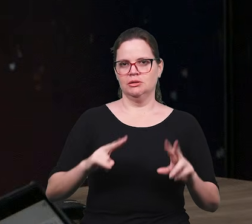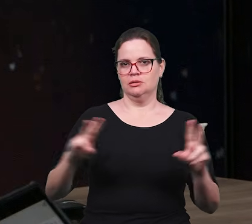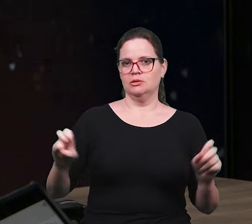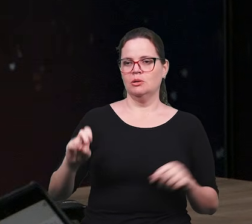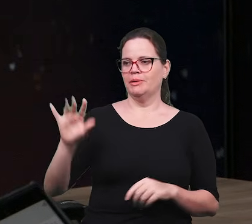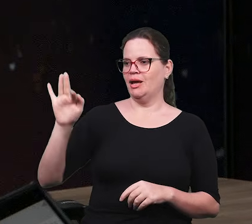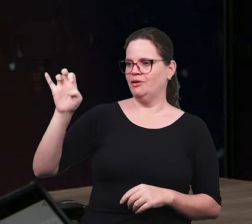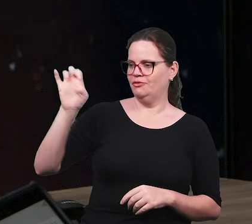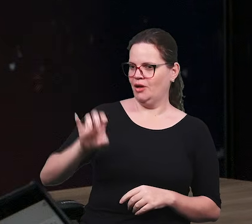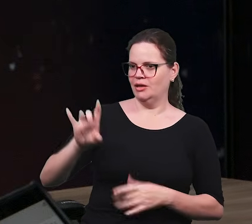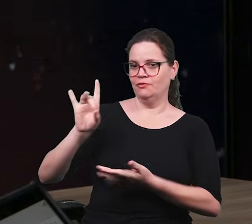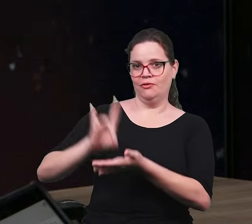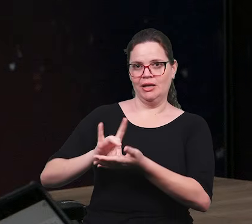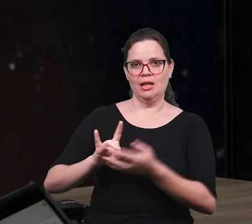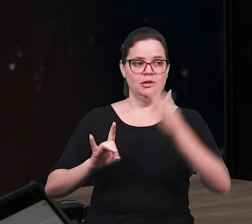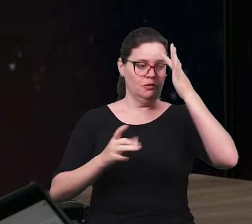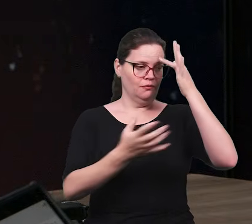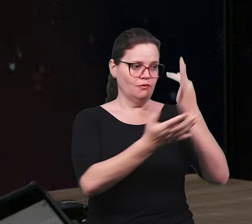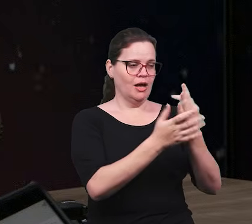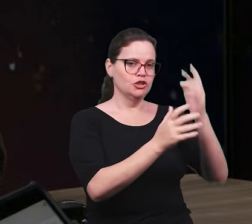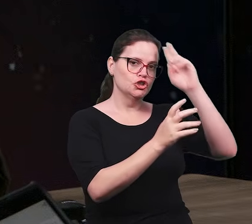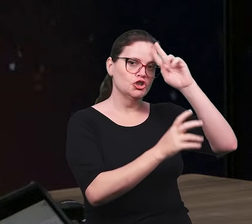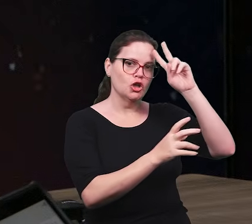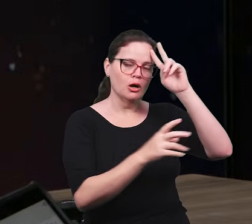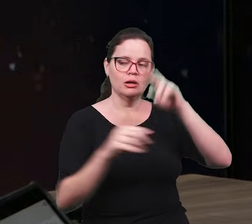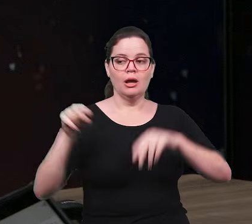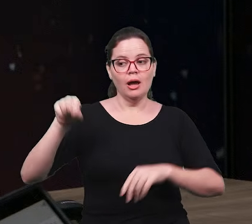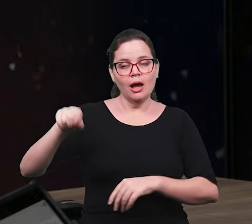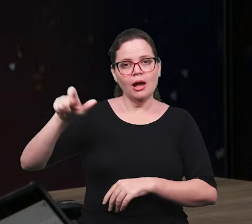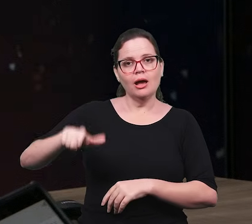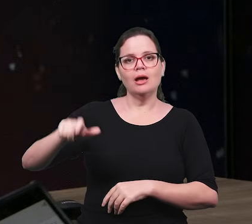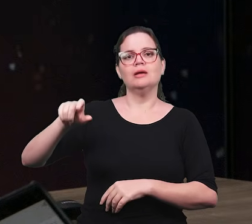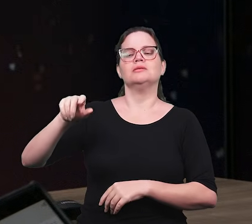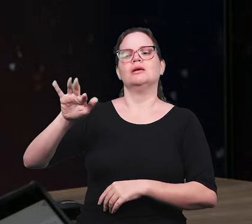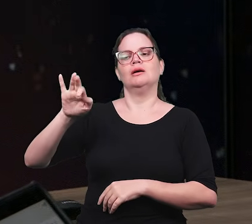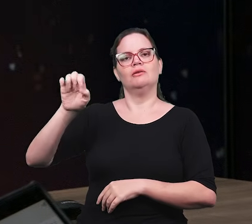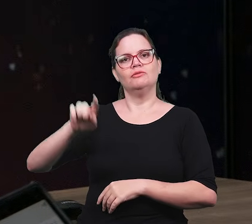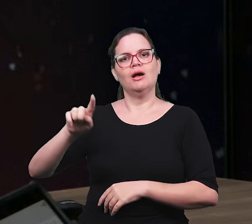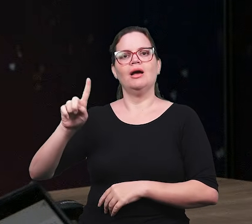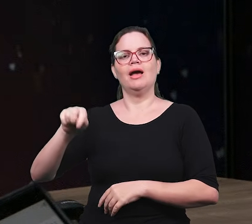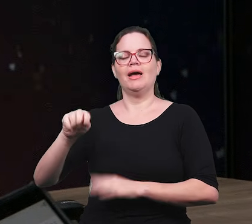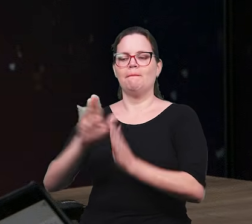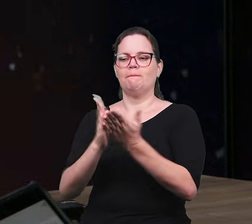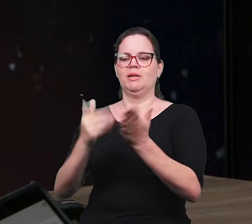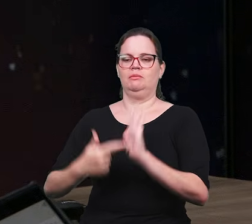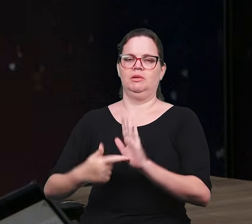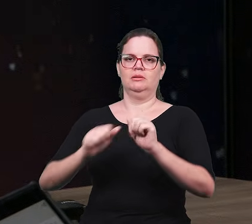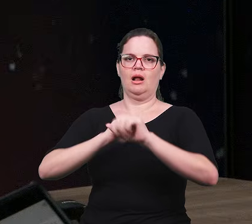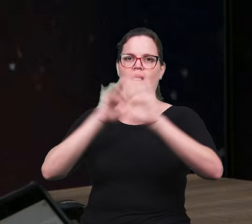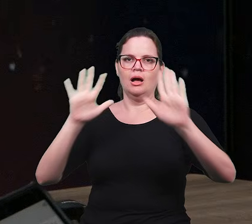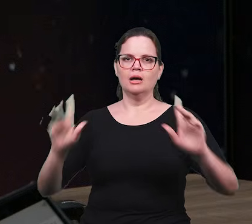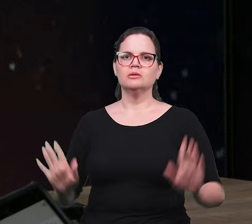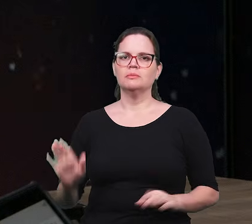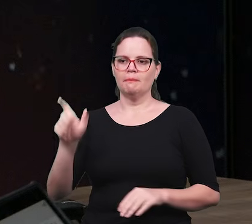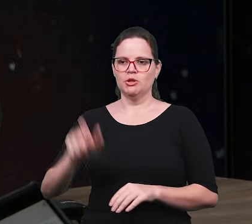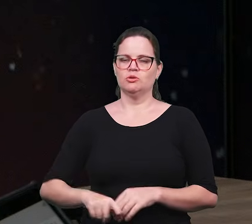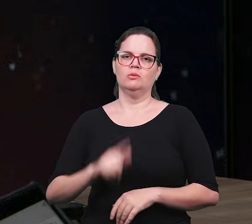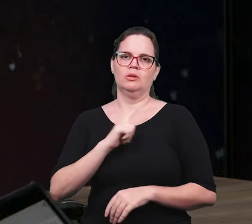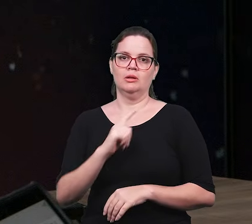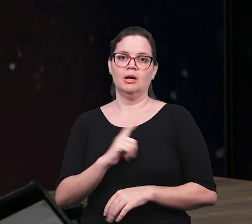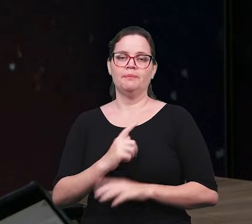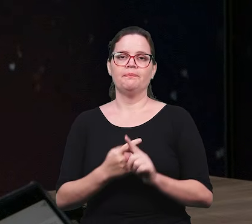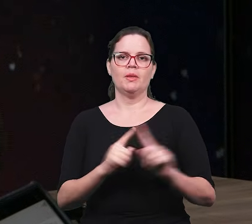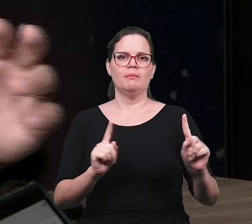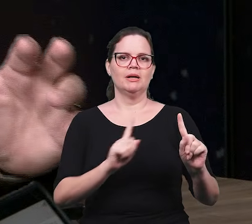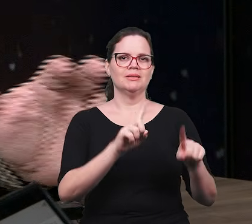fé verdadeira, aquela fé bíblica que está descrita na palavra. Sim. E a fé histórica, aquela fé que depois foram essas